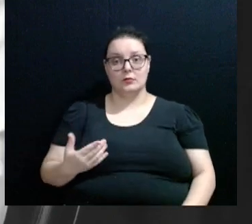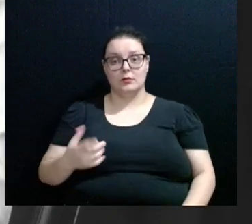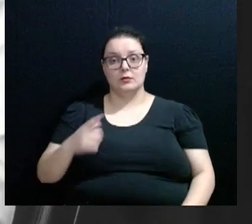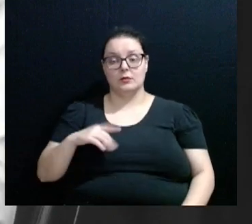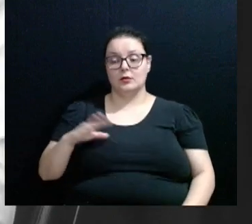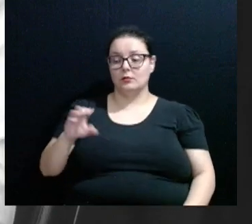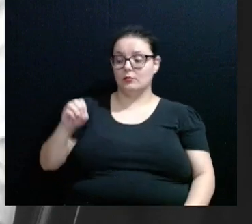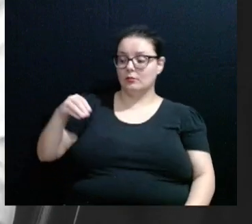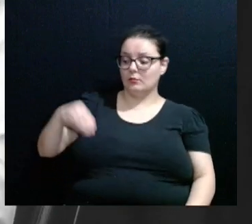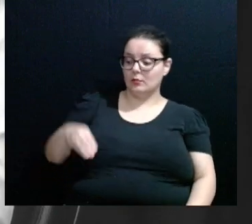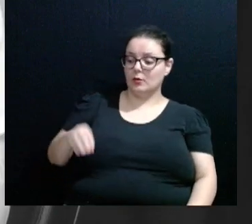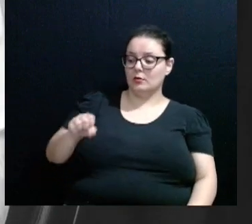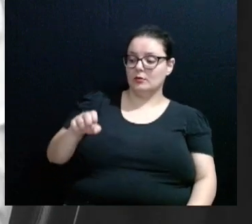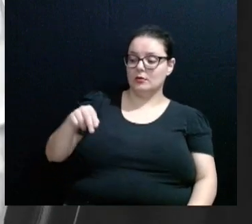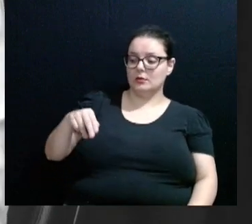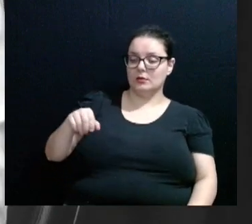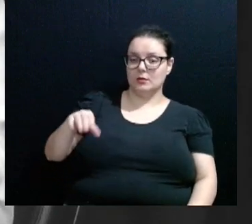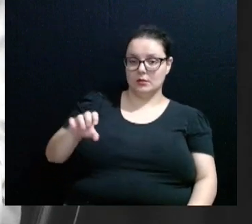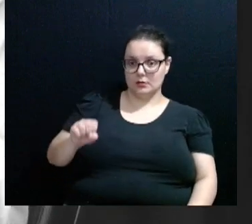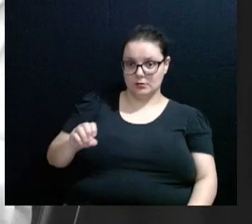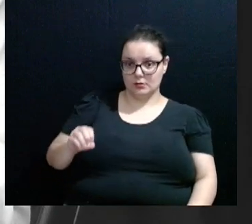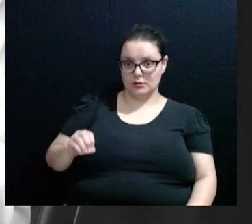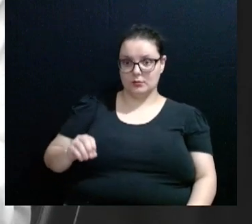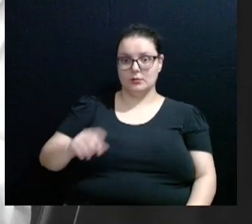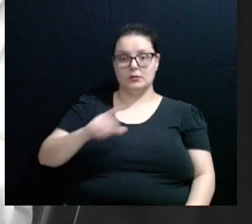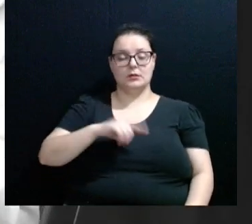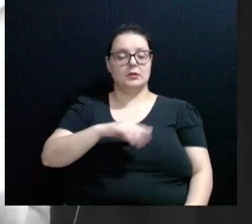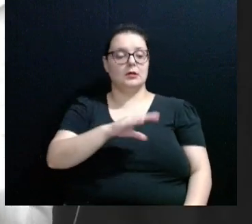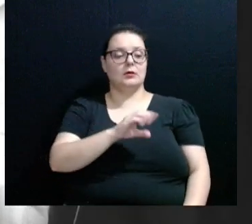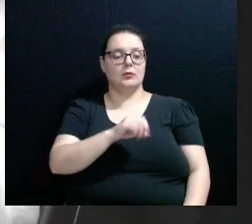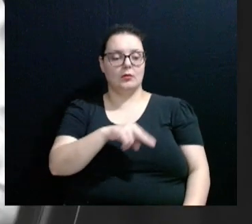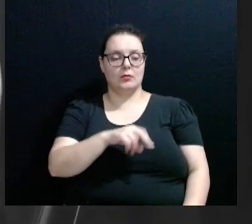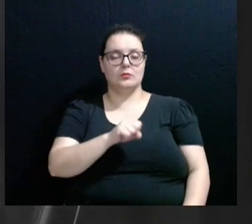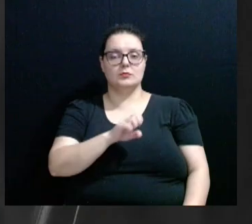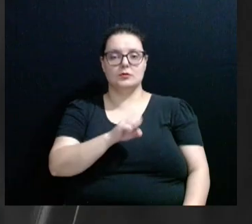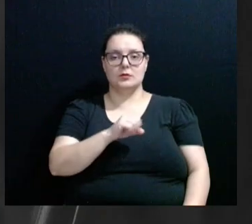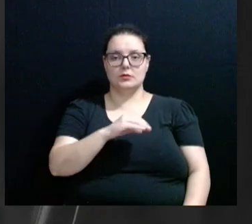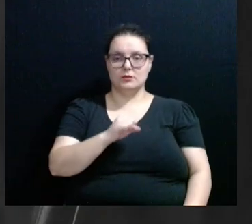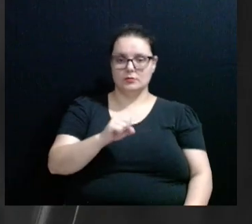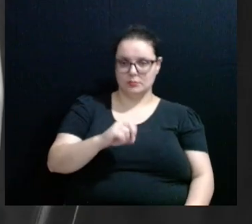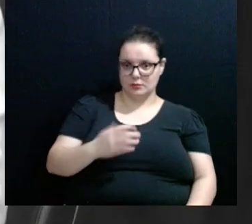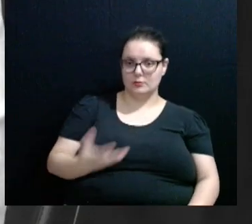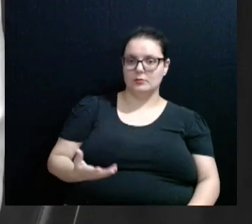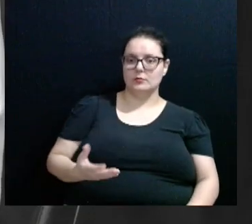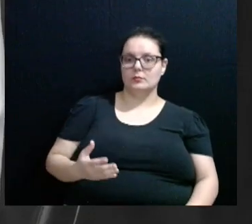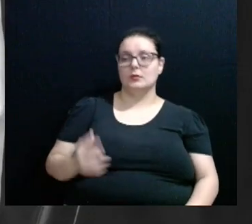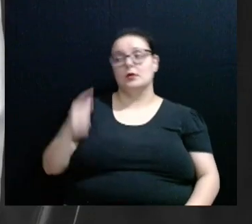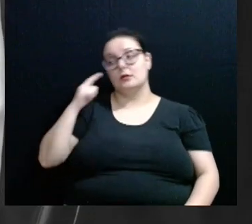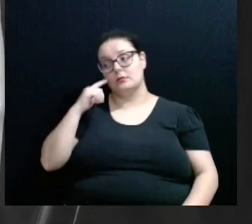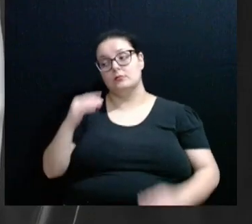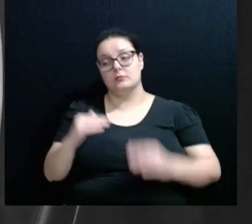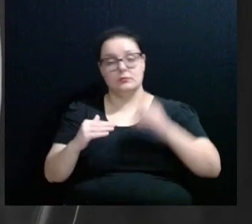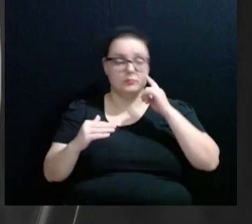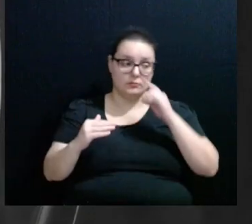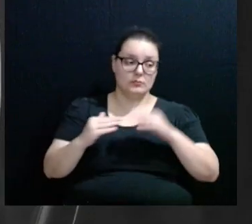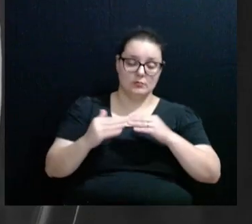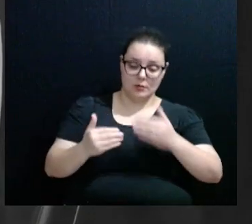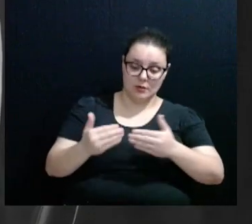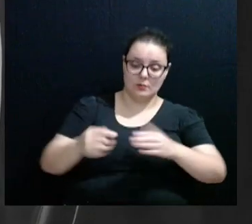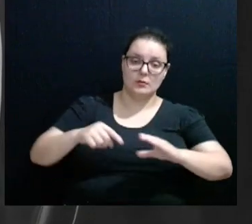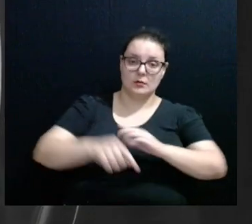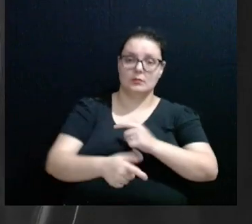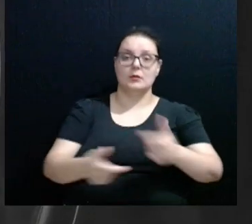há consenso. E que através das divergências a gente avança. E é muito legal quando eu tenho diversas